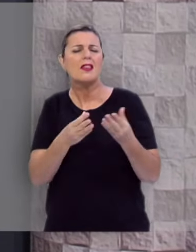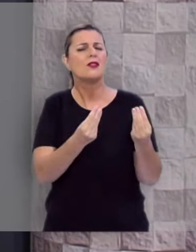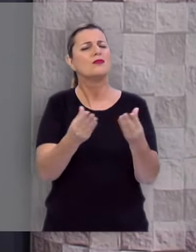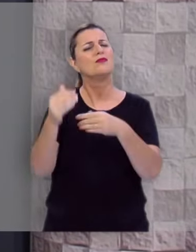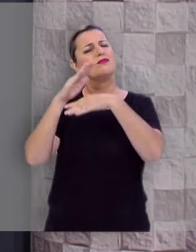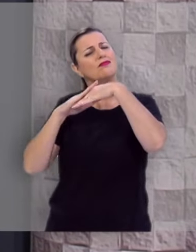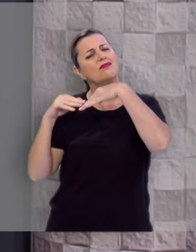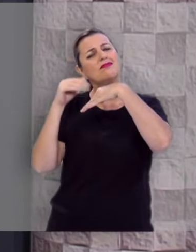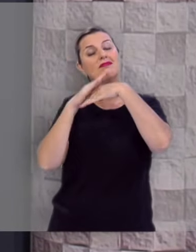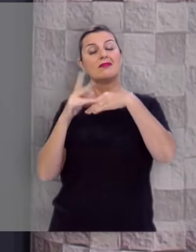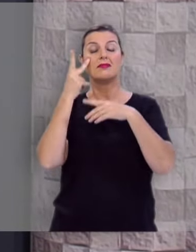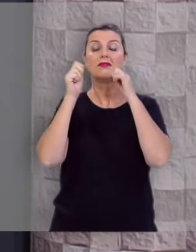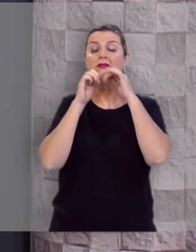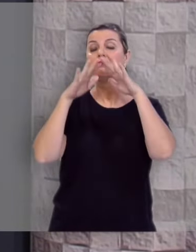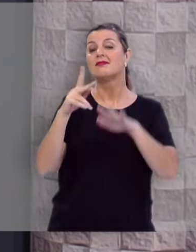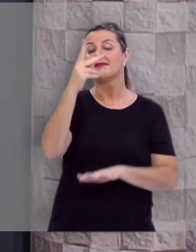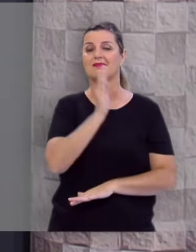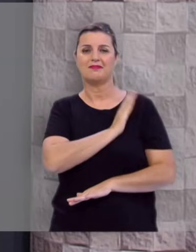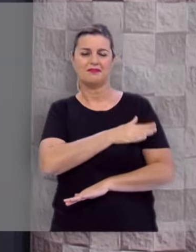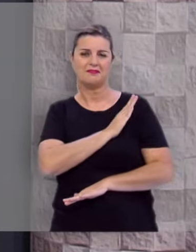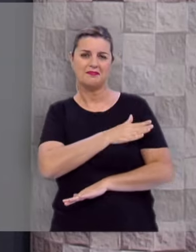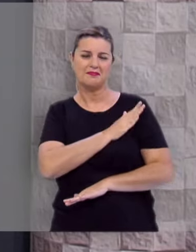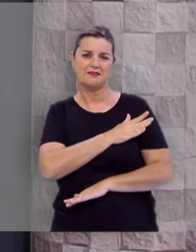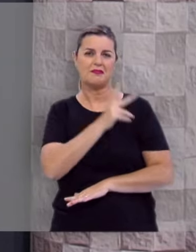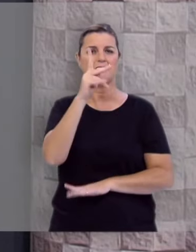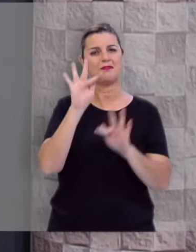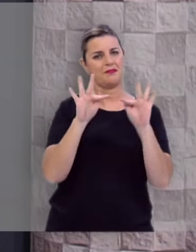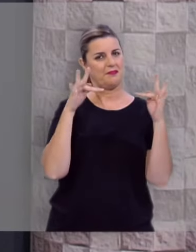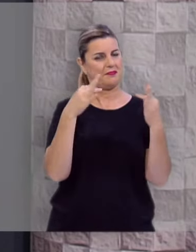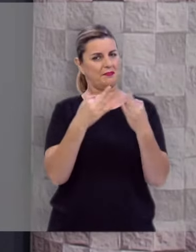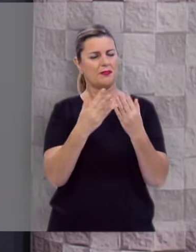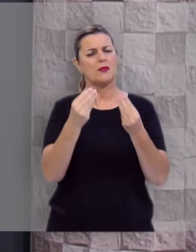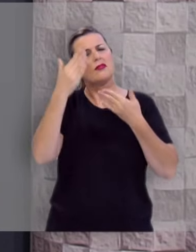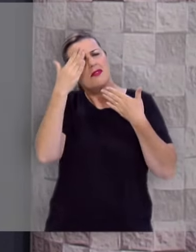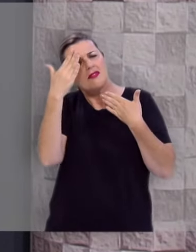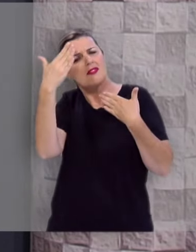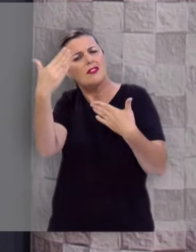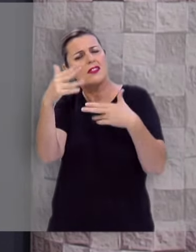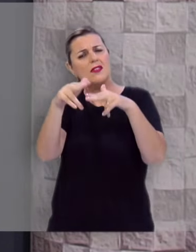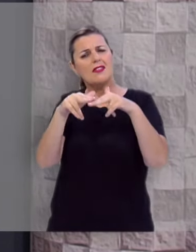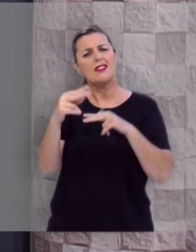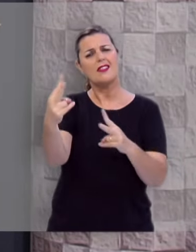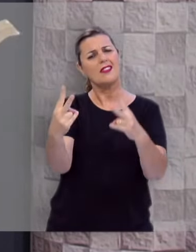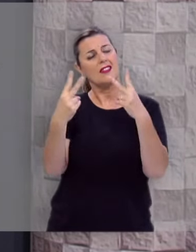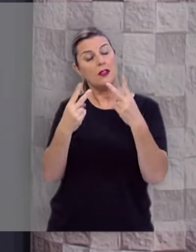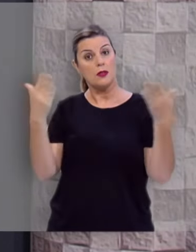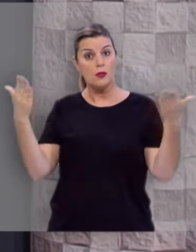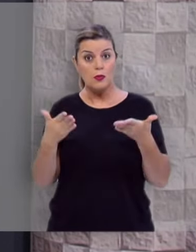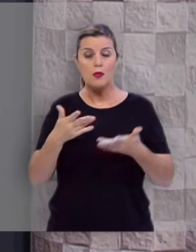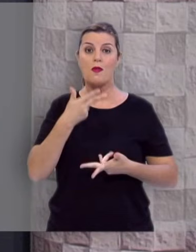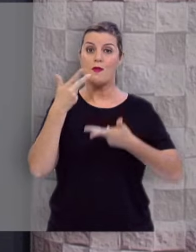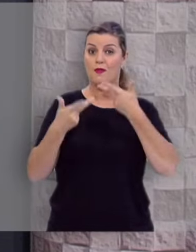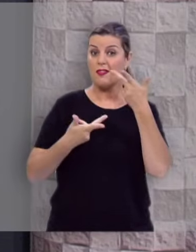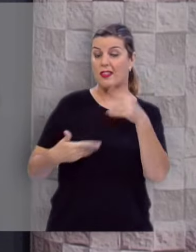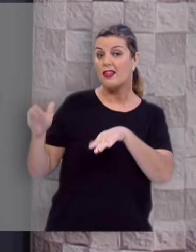tanto carinho para abençoar o seu coração, a sua família. Muito obrigado por estar conosco. Hoje eu quero tratar